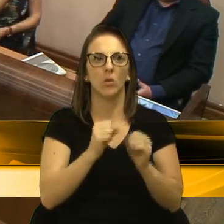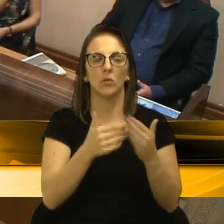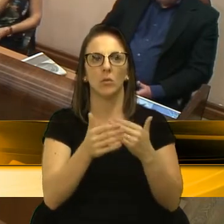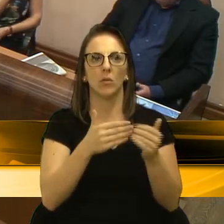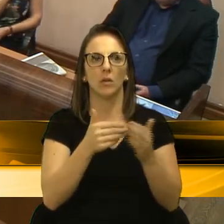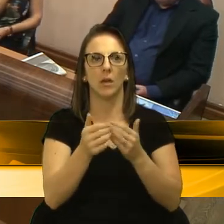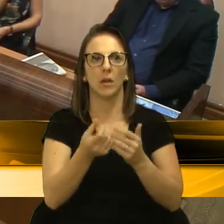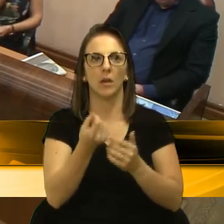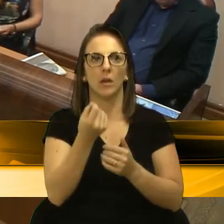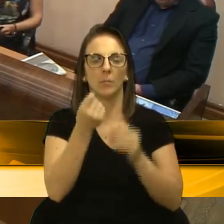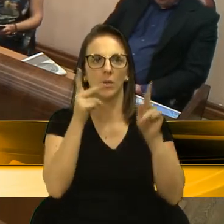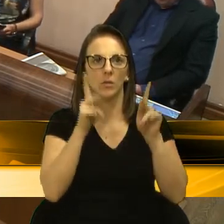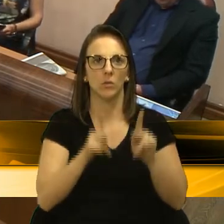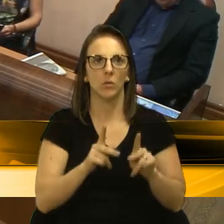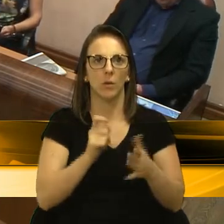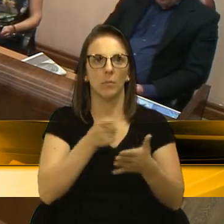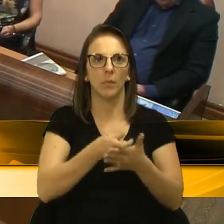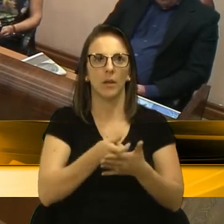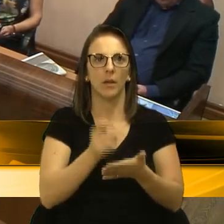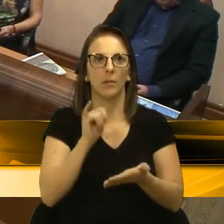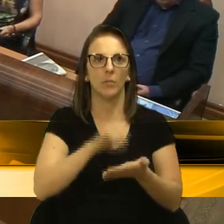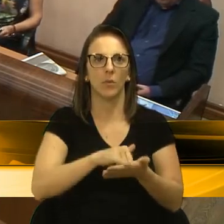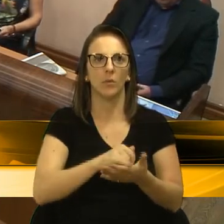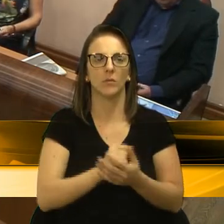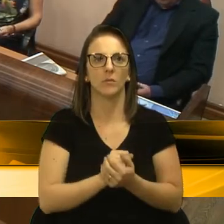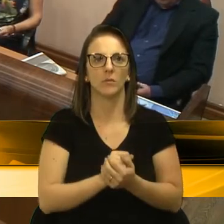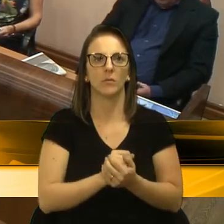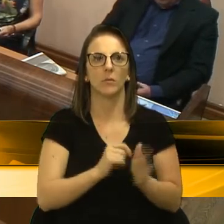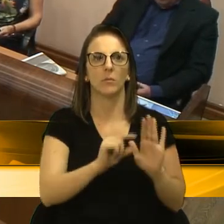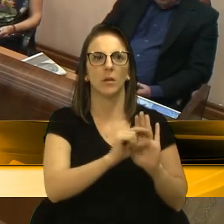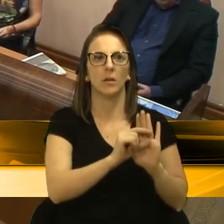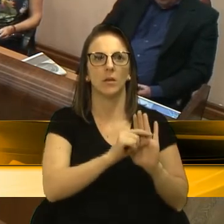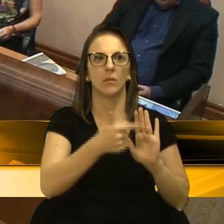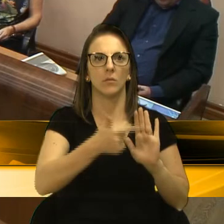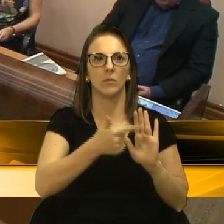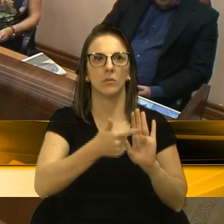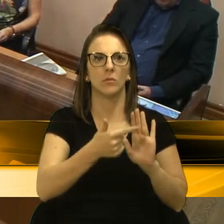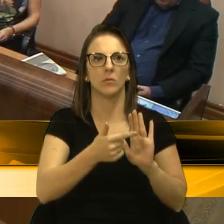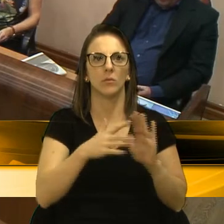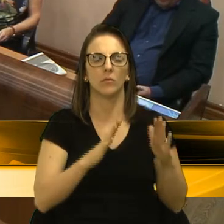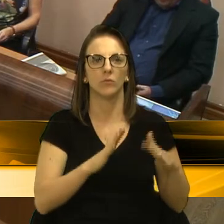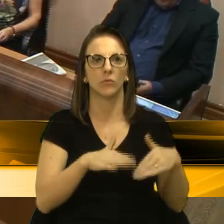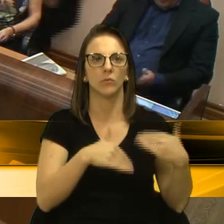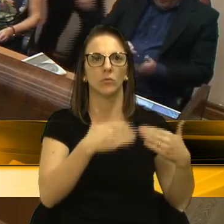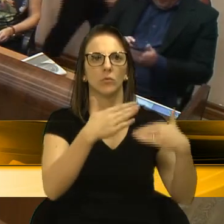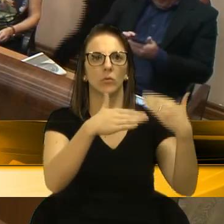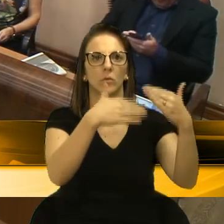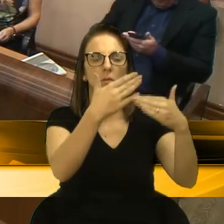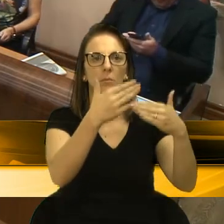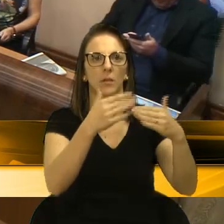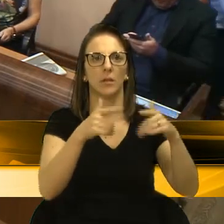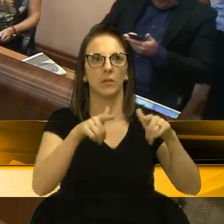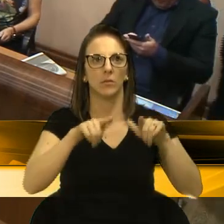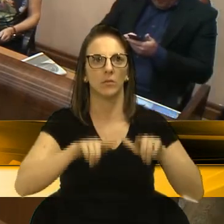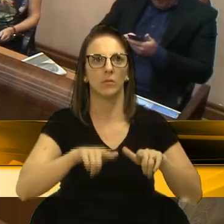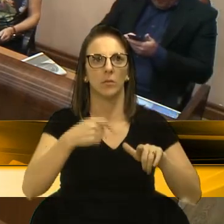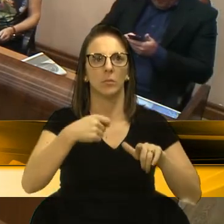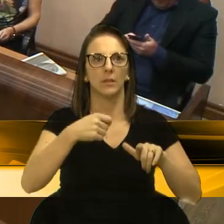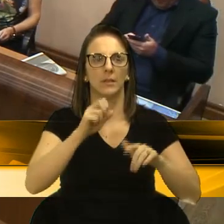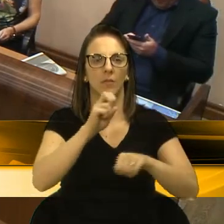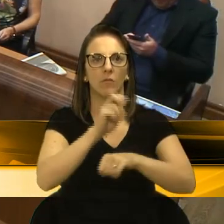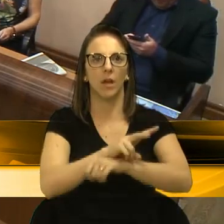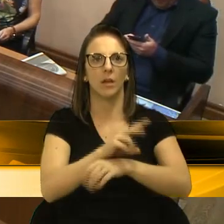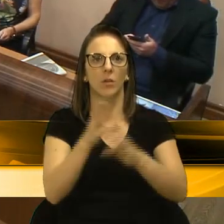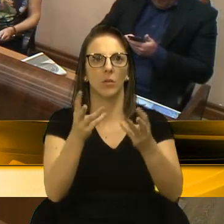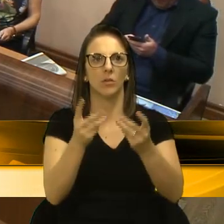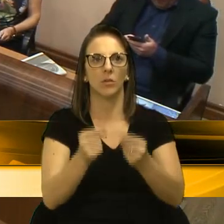seus contribuintes. Parágrafo 2º. Do auto da licença de funcionamento deverá constar o número de vagas de estacionamento utilizadas pela atividade,